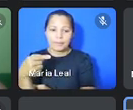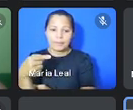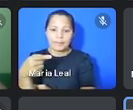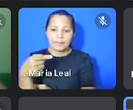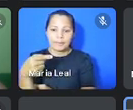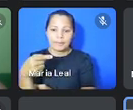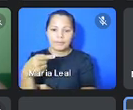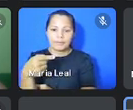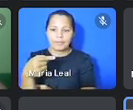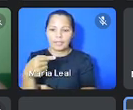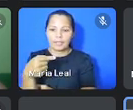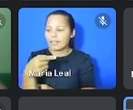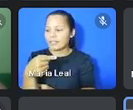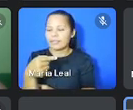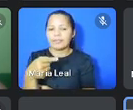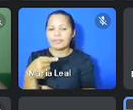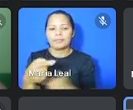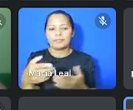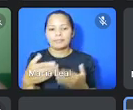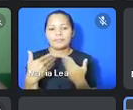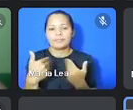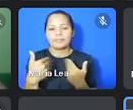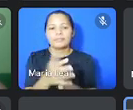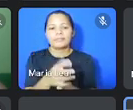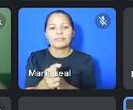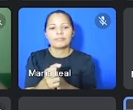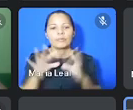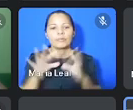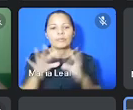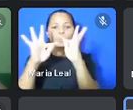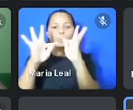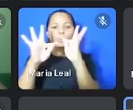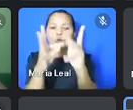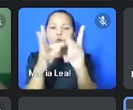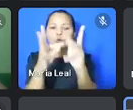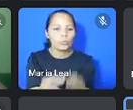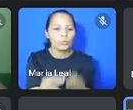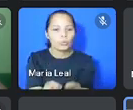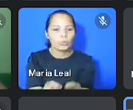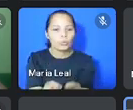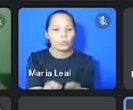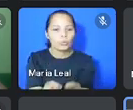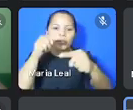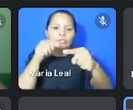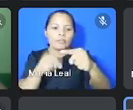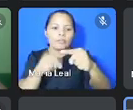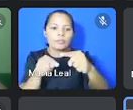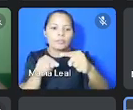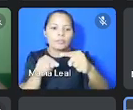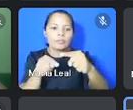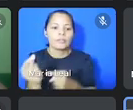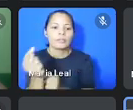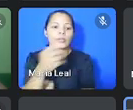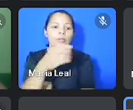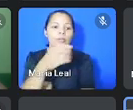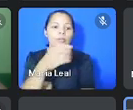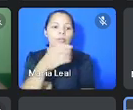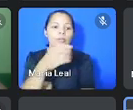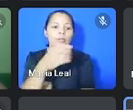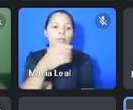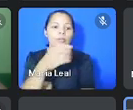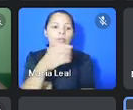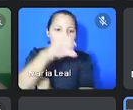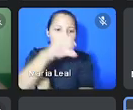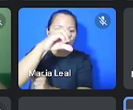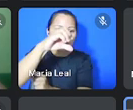Aí, agora eu vou pegar tudo isso aqui, e vou dividir por isso aqui. Então,